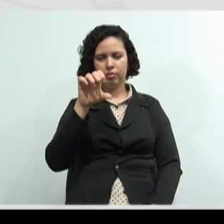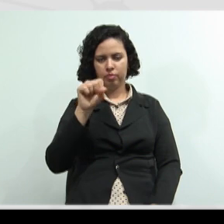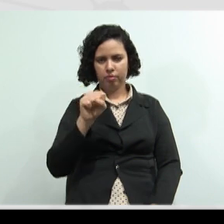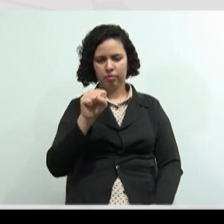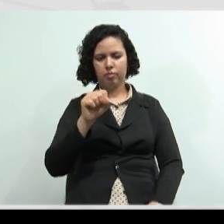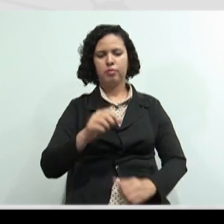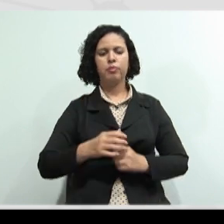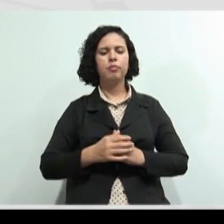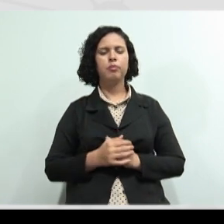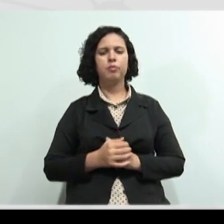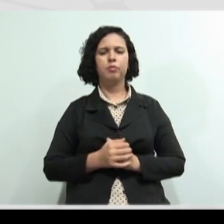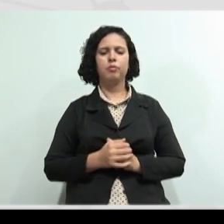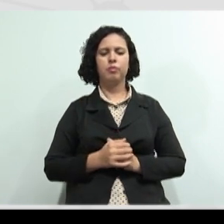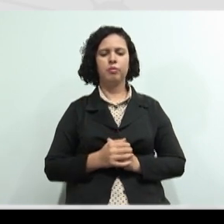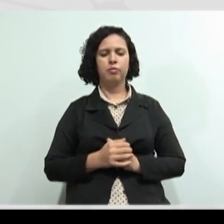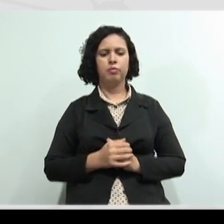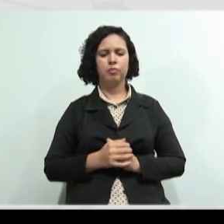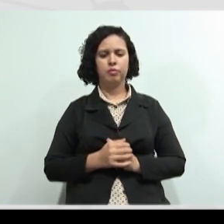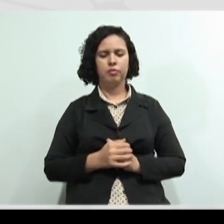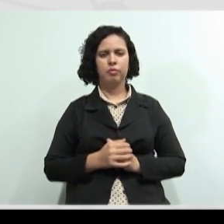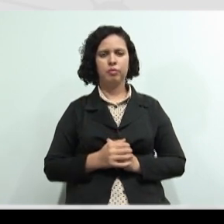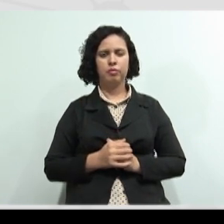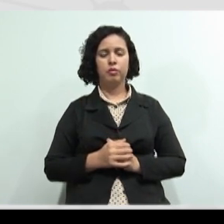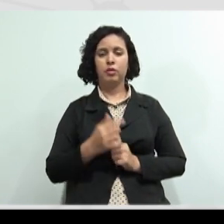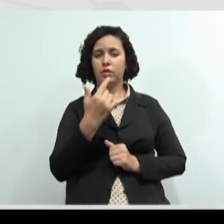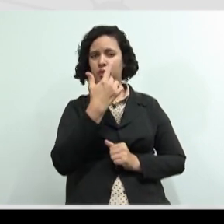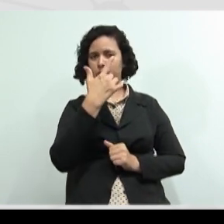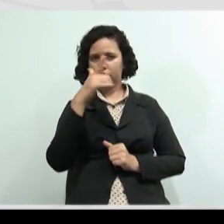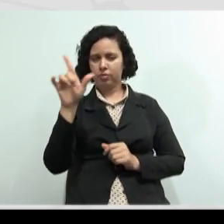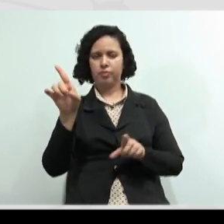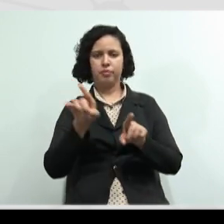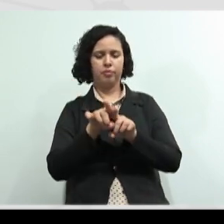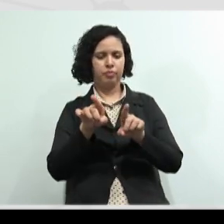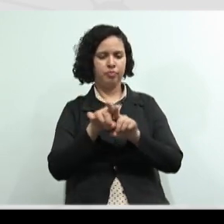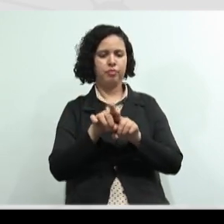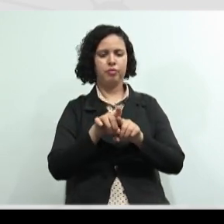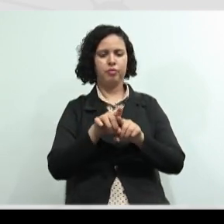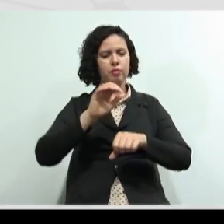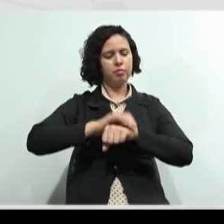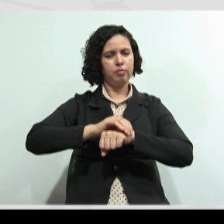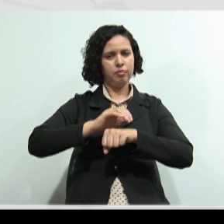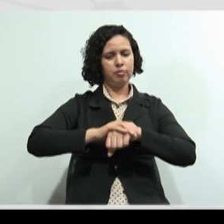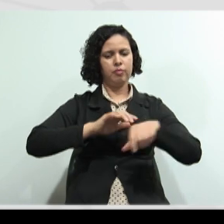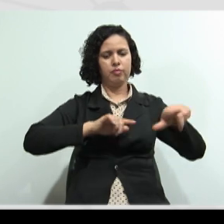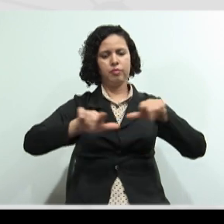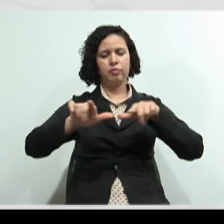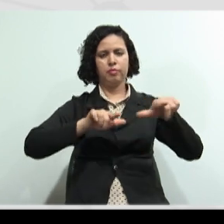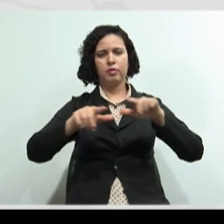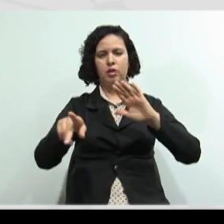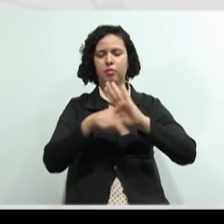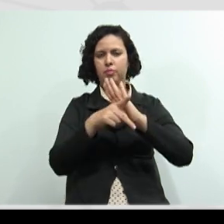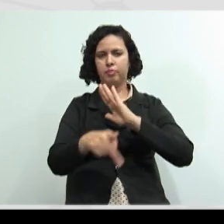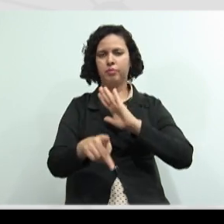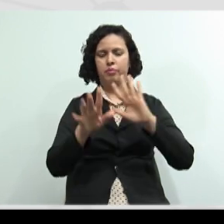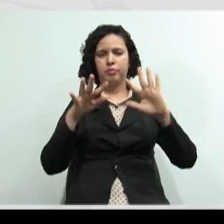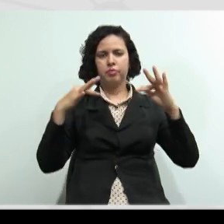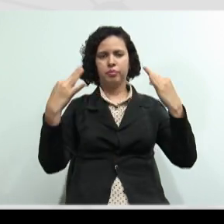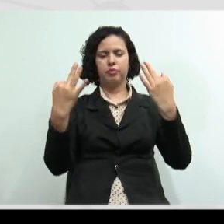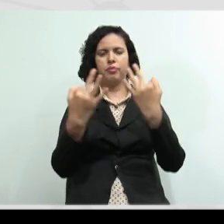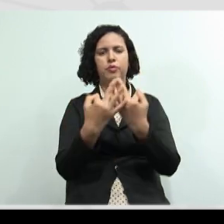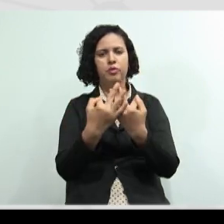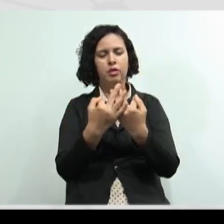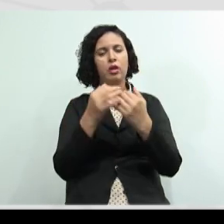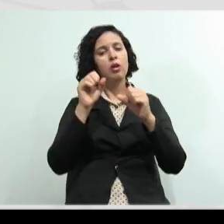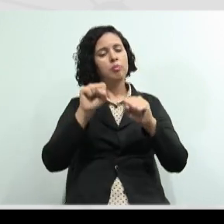hectares. E aí nós vamos ter outros critérios. A mão de obra na atividade tem que ser da própria família. Pode ser que tenha